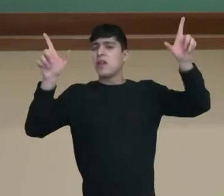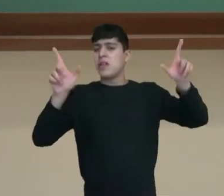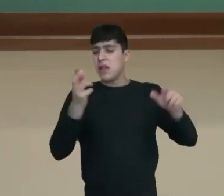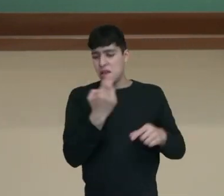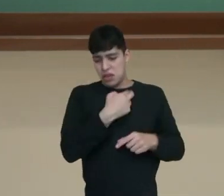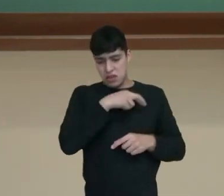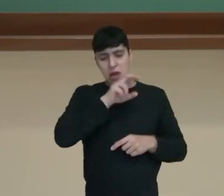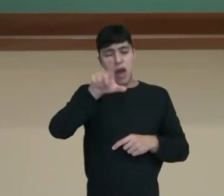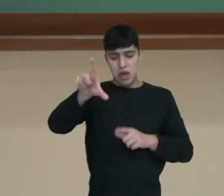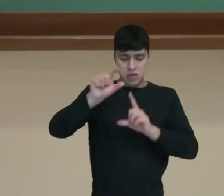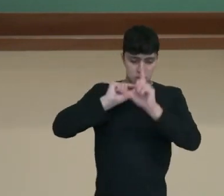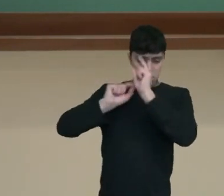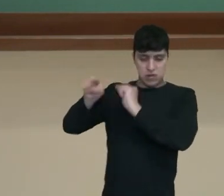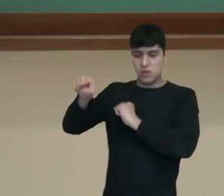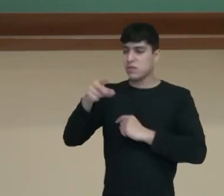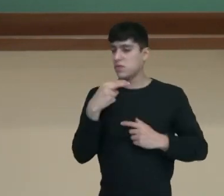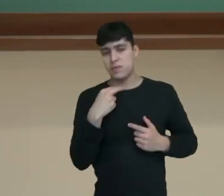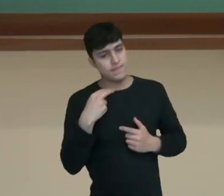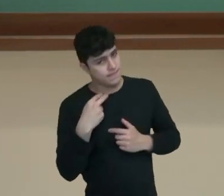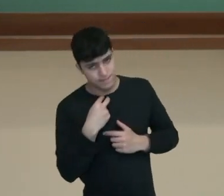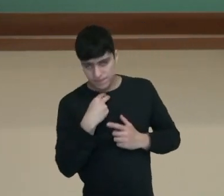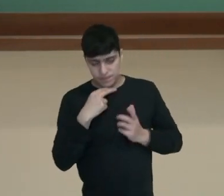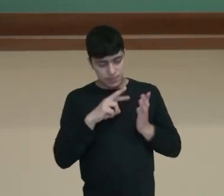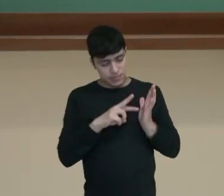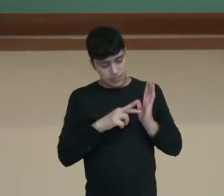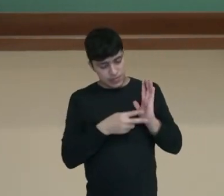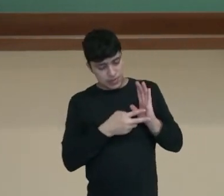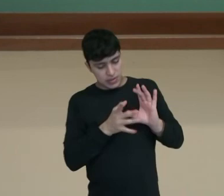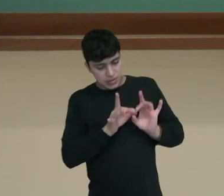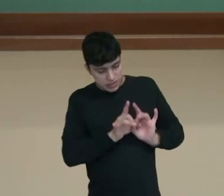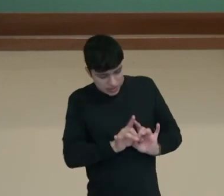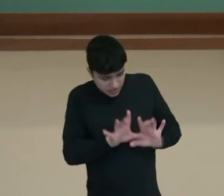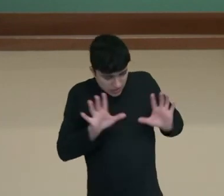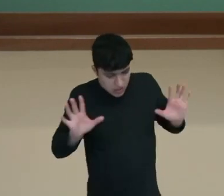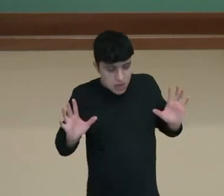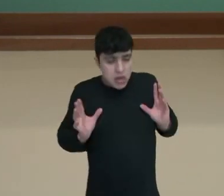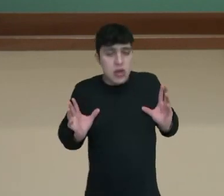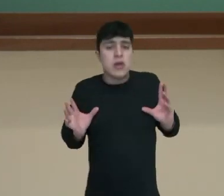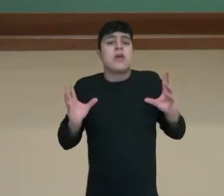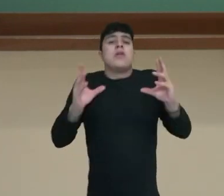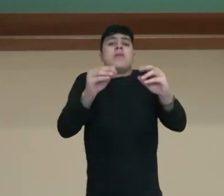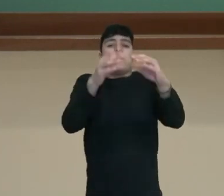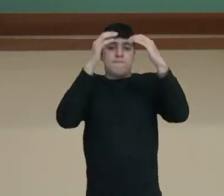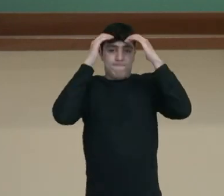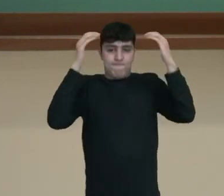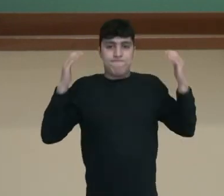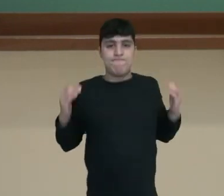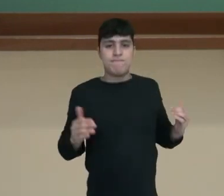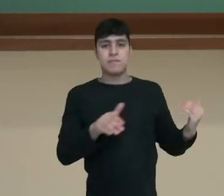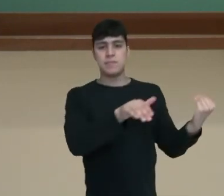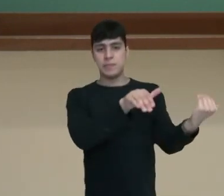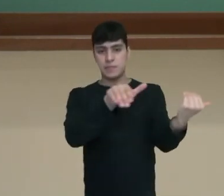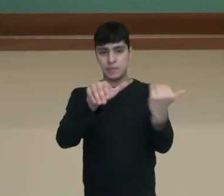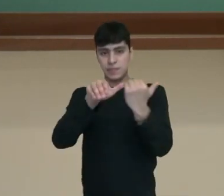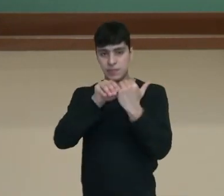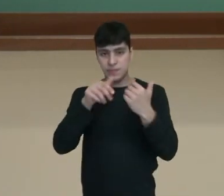está falando de liberdade religiosa, a gente está falando disso, né? De tratar os outros com respeito e igualdade.